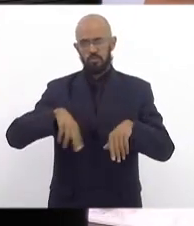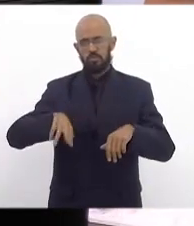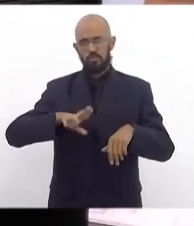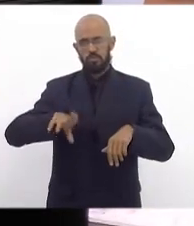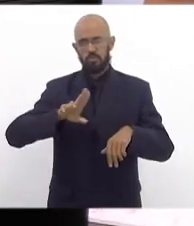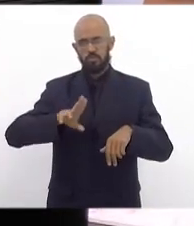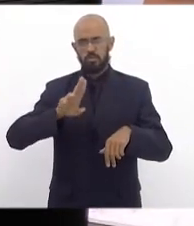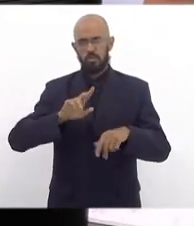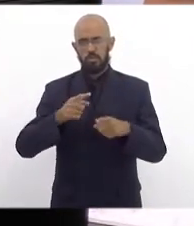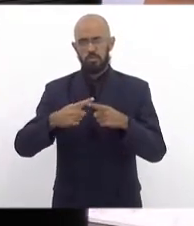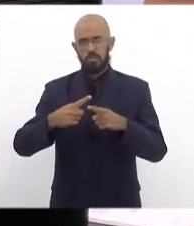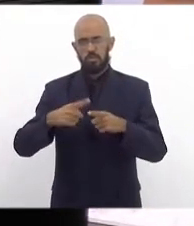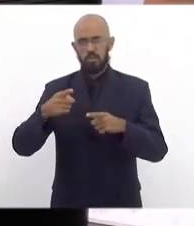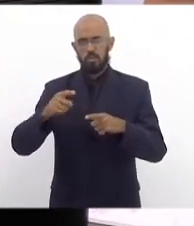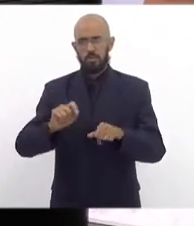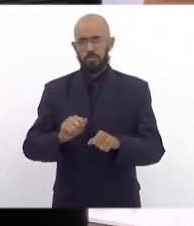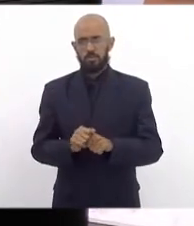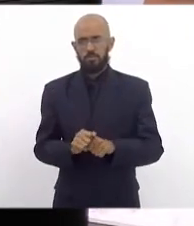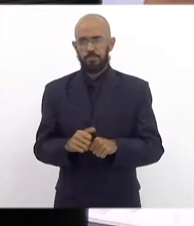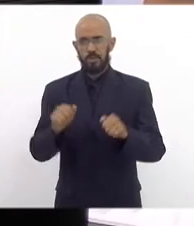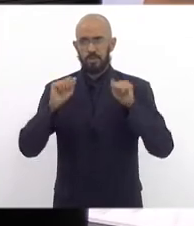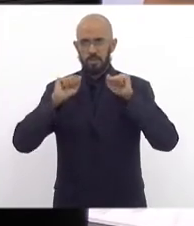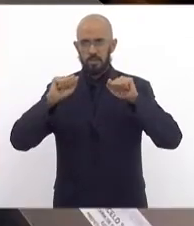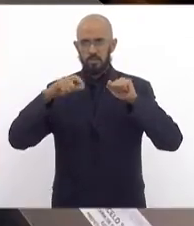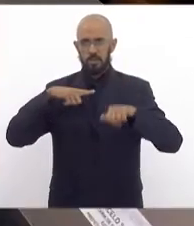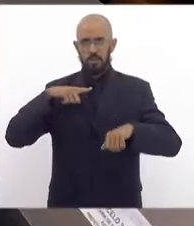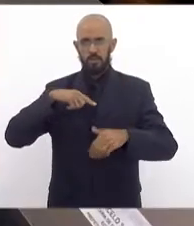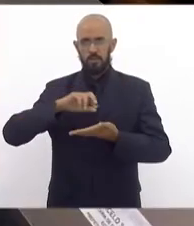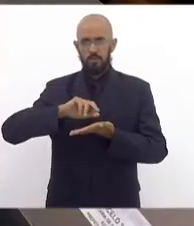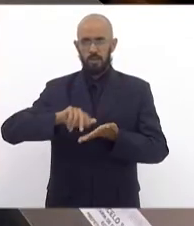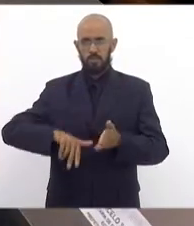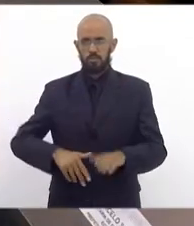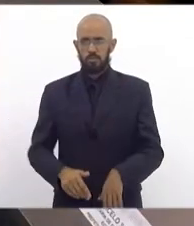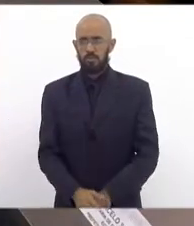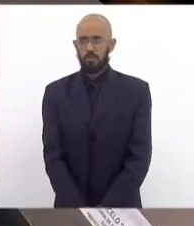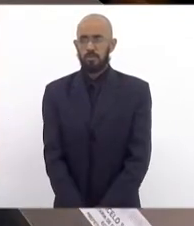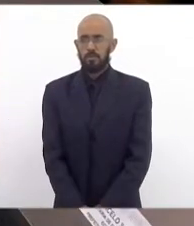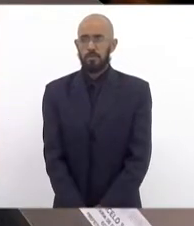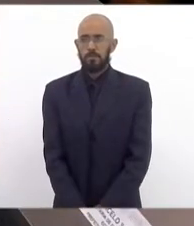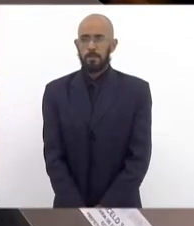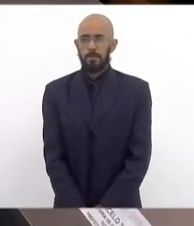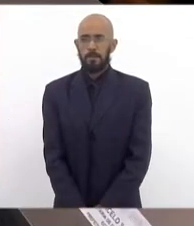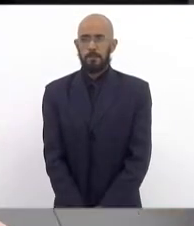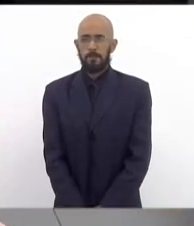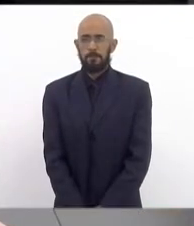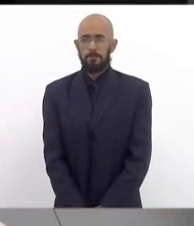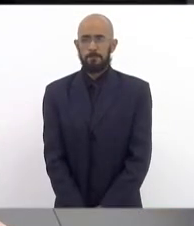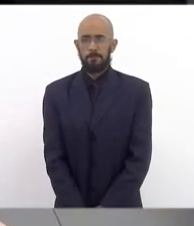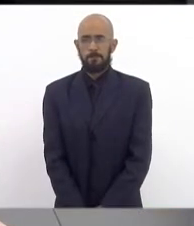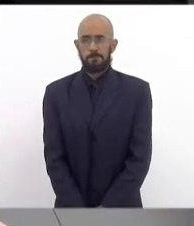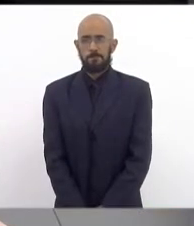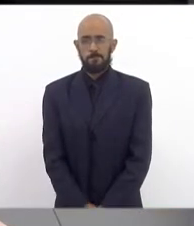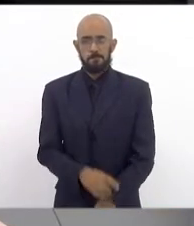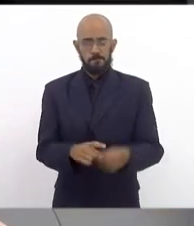afundaremos aguenta eu tô ele tem lá vontade agradeço vou até falar com a outra pessoa sacar o